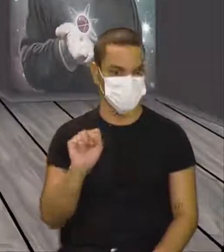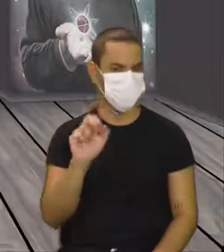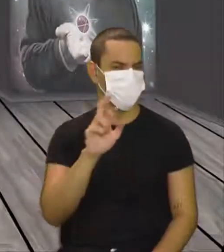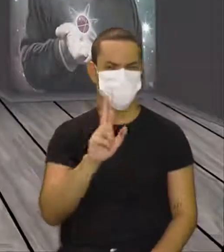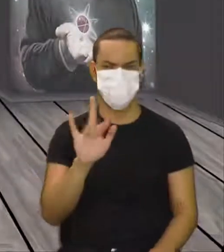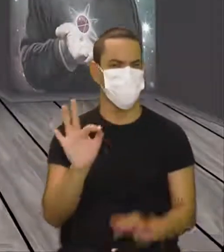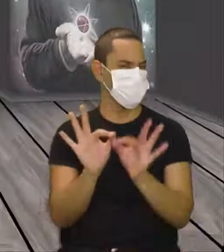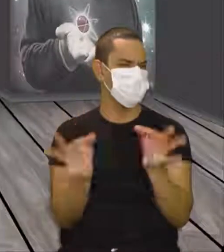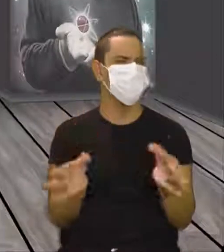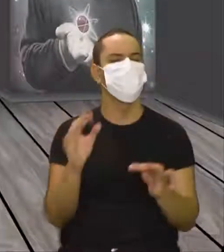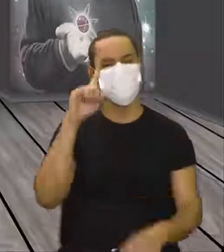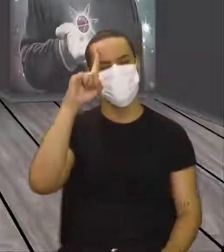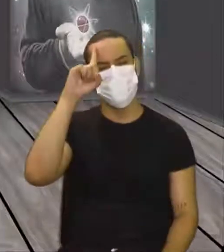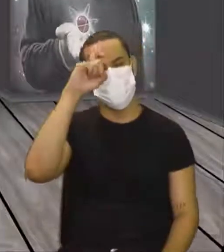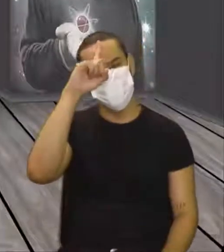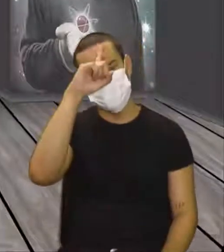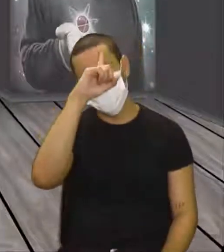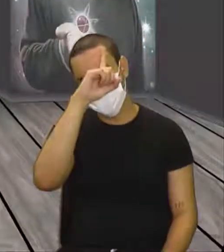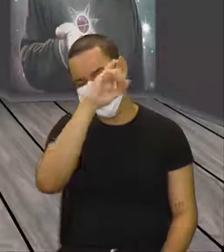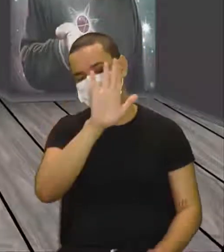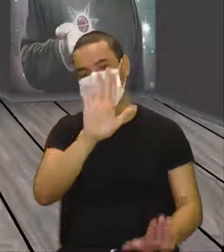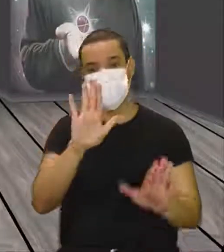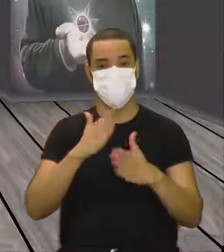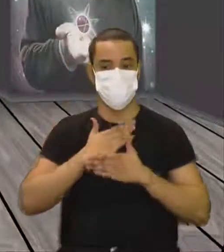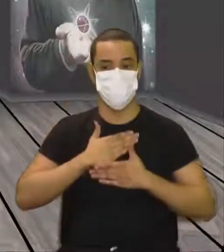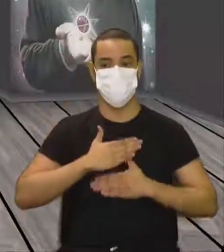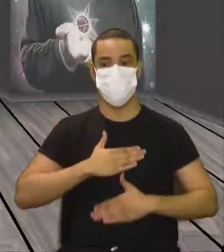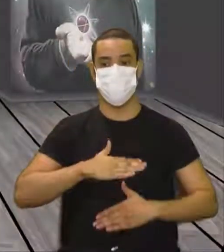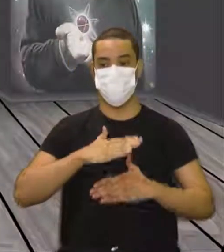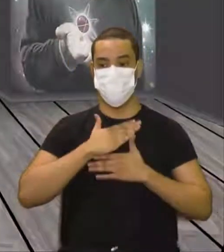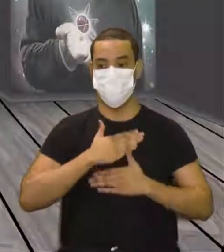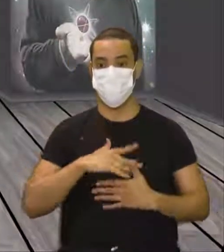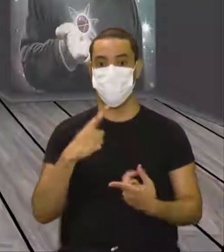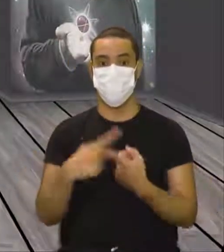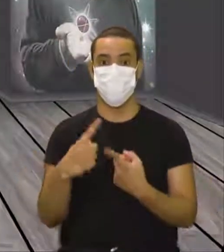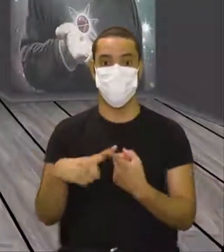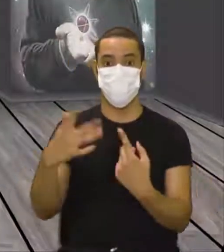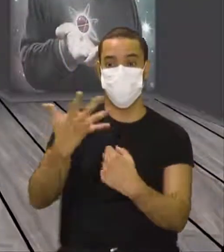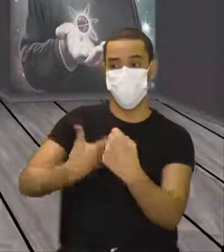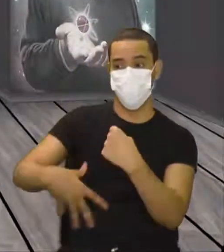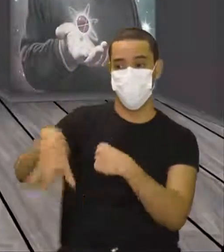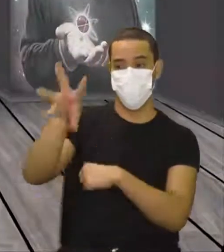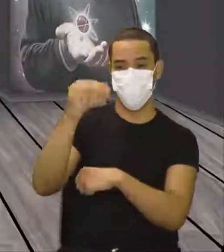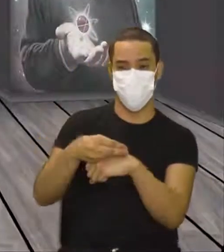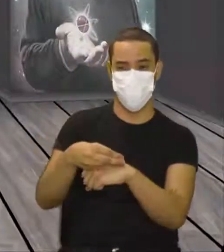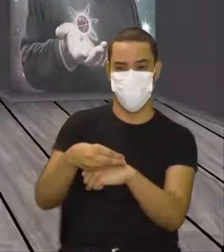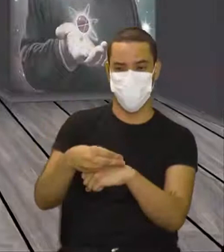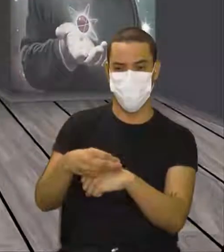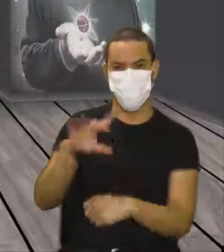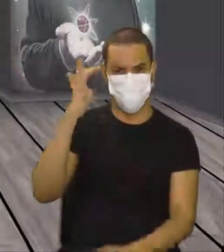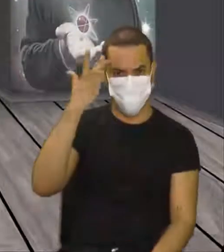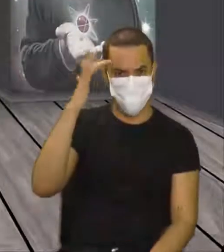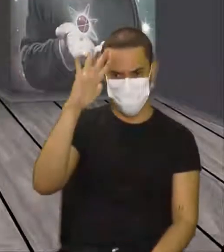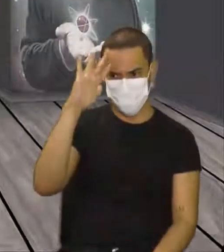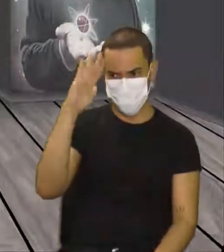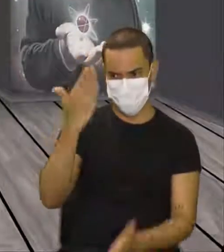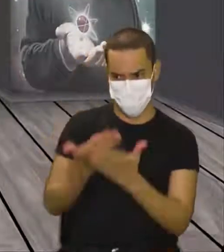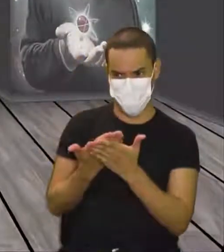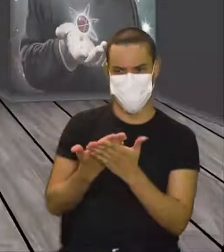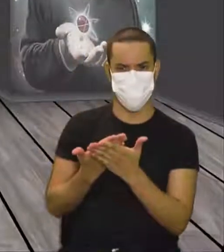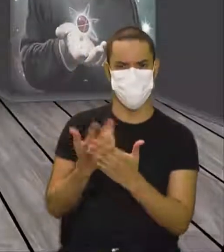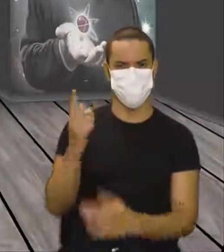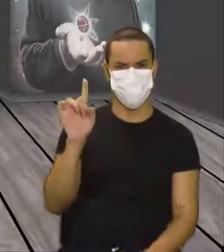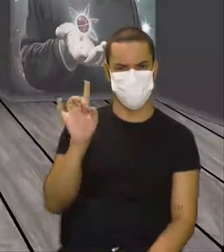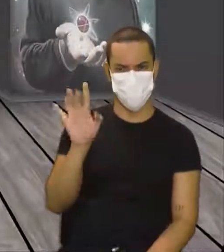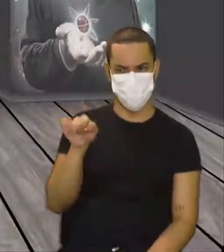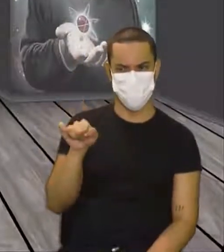simples de aceitar. E, principalmente, pelo senso comum, jamais você vai conseguir acreditar